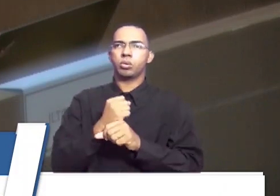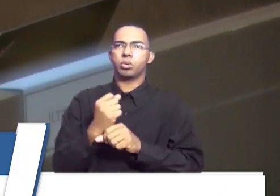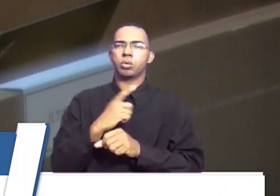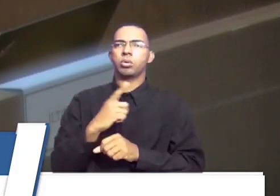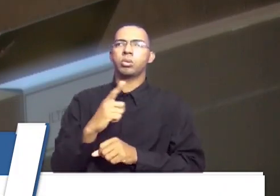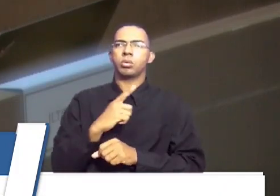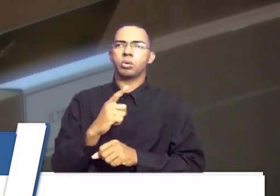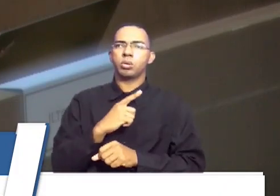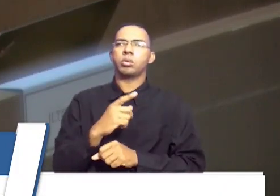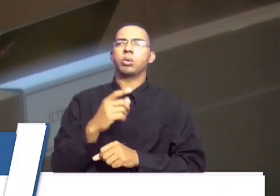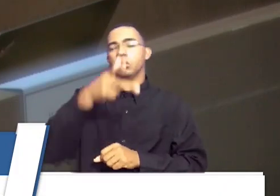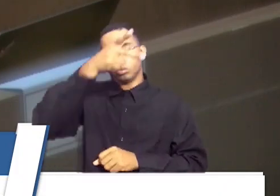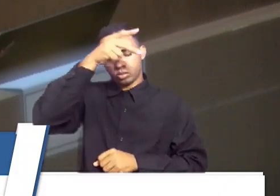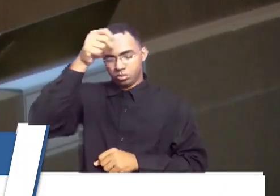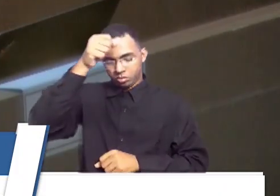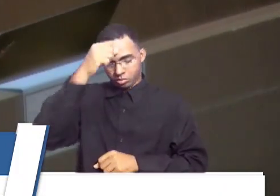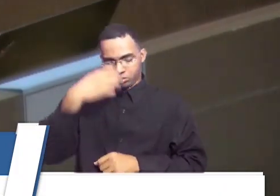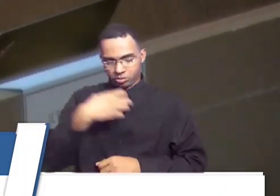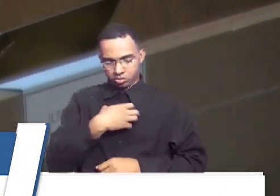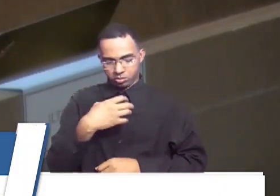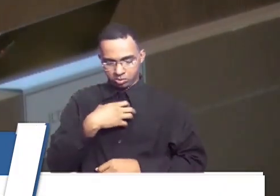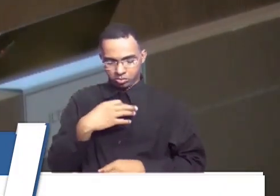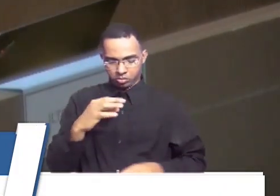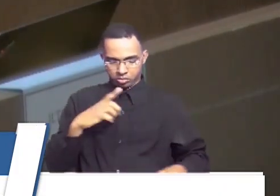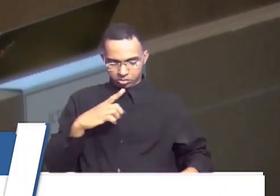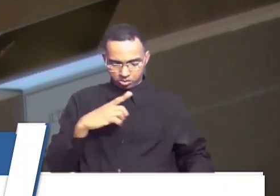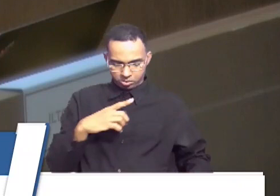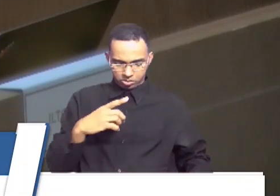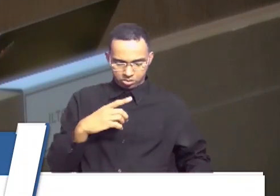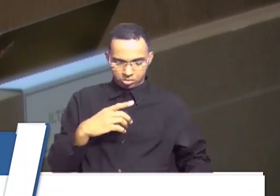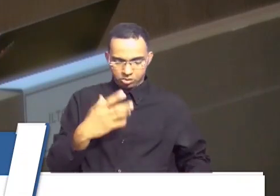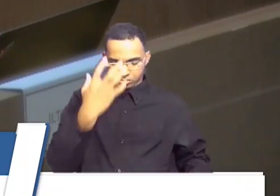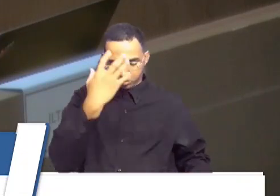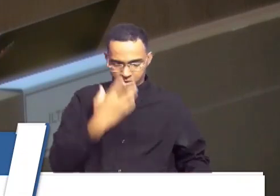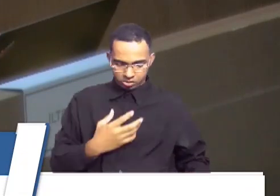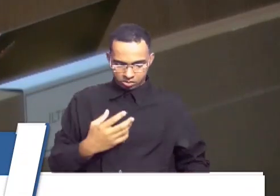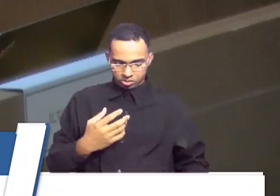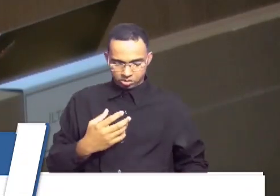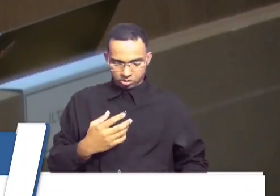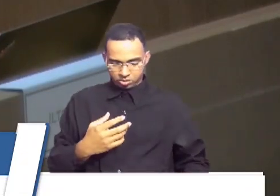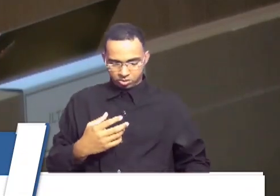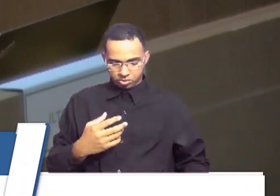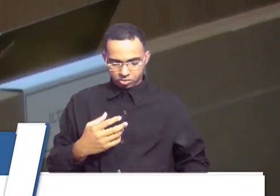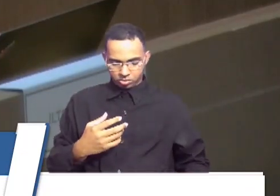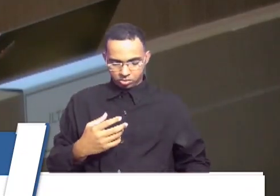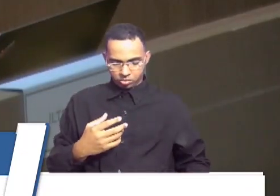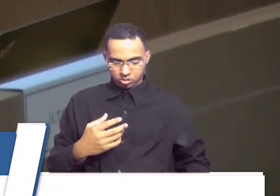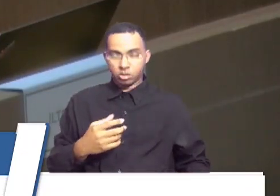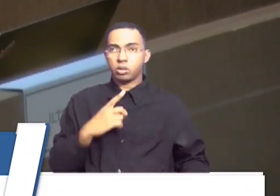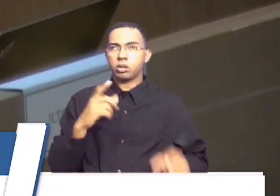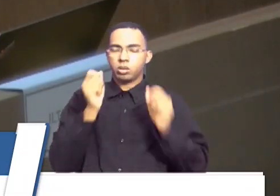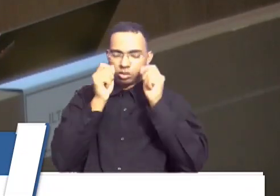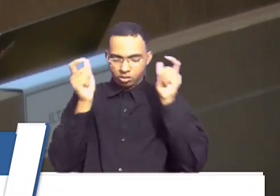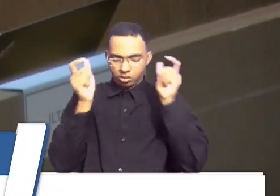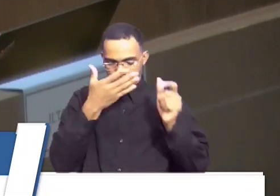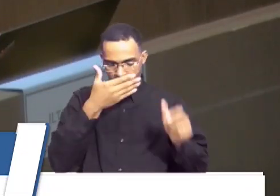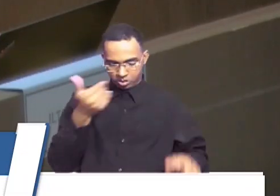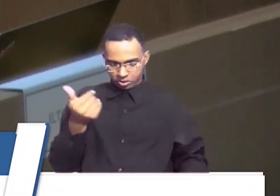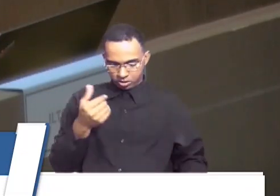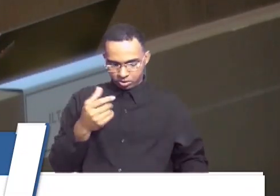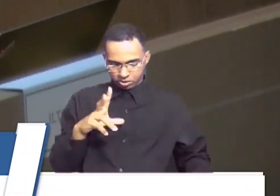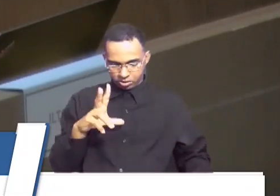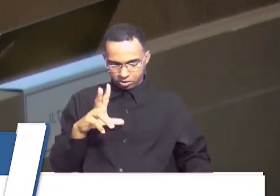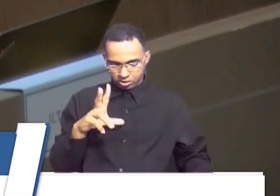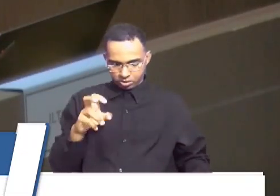prefeito sinta que realmente é um problema muito sério para ser resolvido e ser trabalhado, que ele dê uma atenção melhor em relação a isso. Isso já